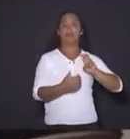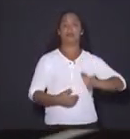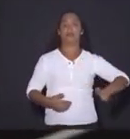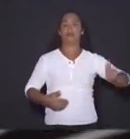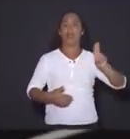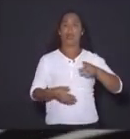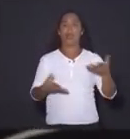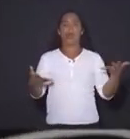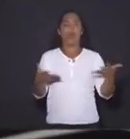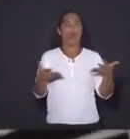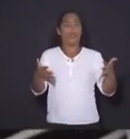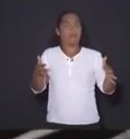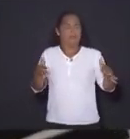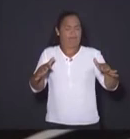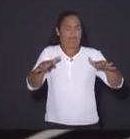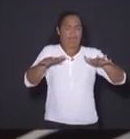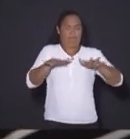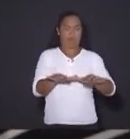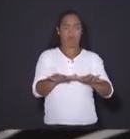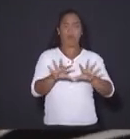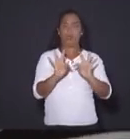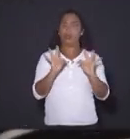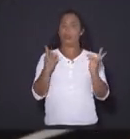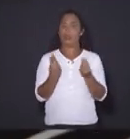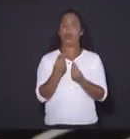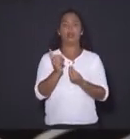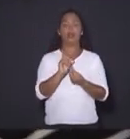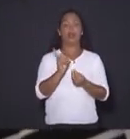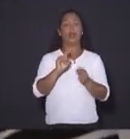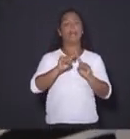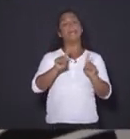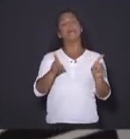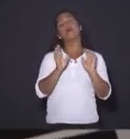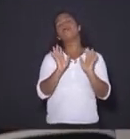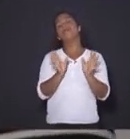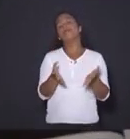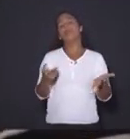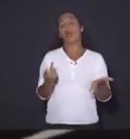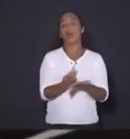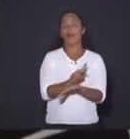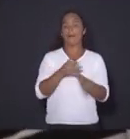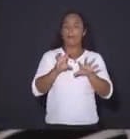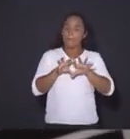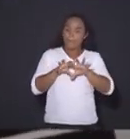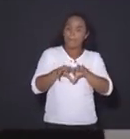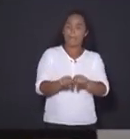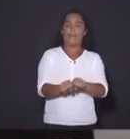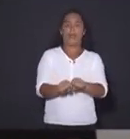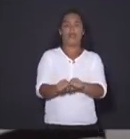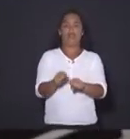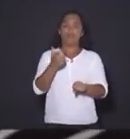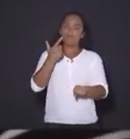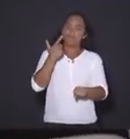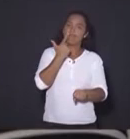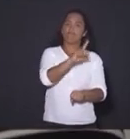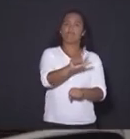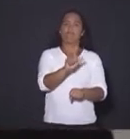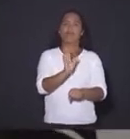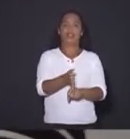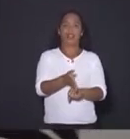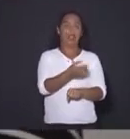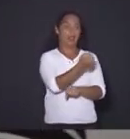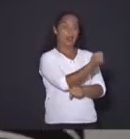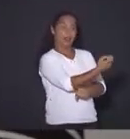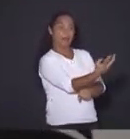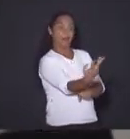uma integração total uma entrada total mas aquilo que já foi já foi conquistado quando isso acontece esse sujeito